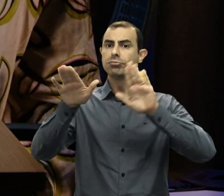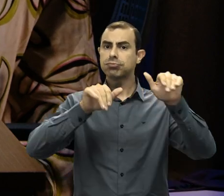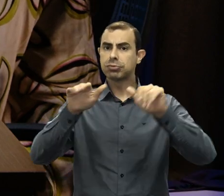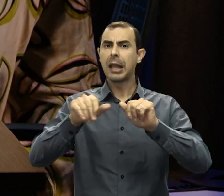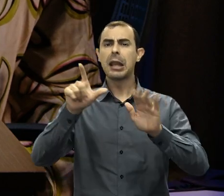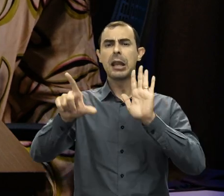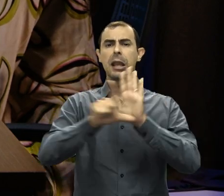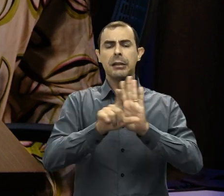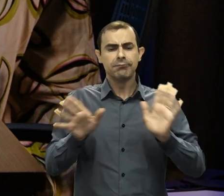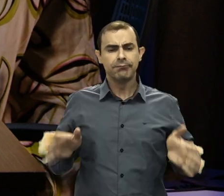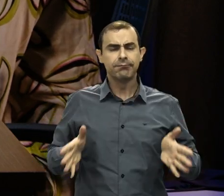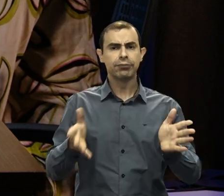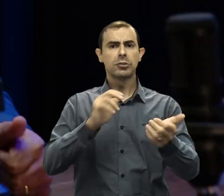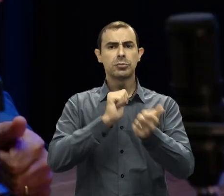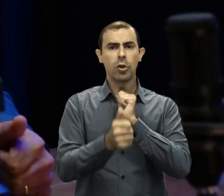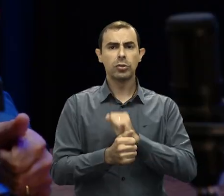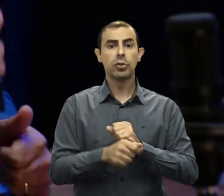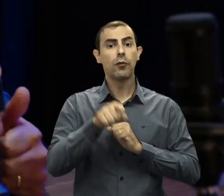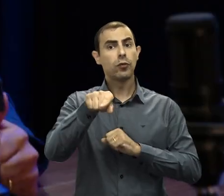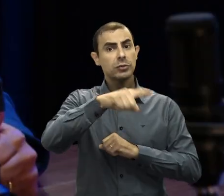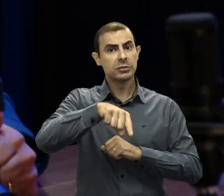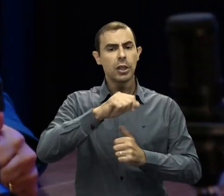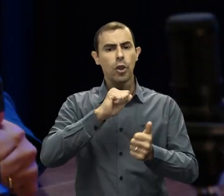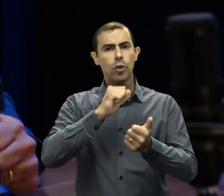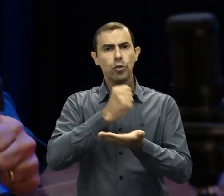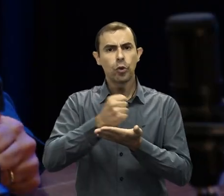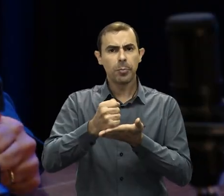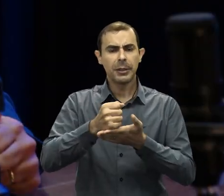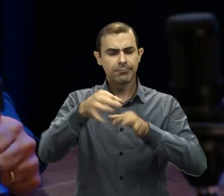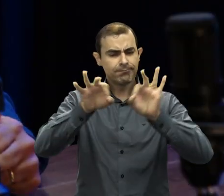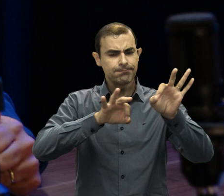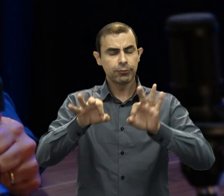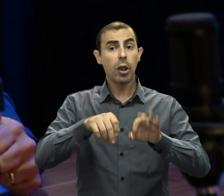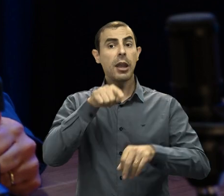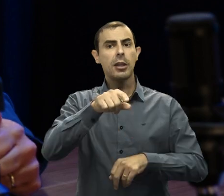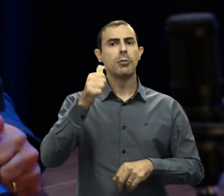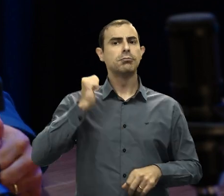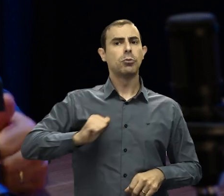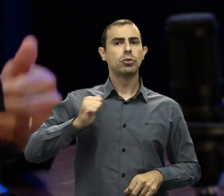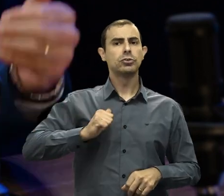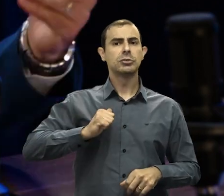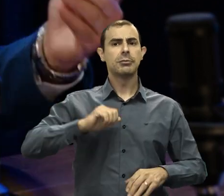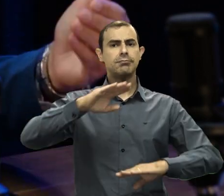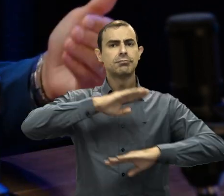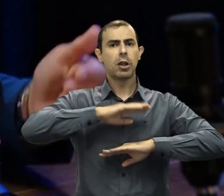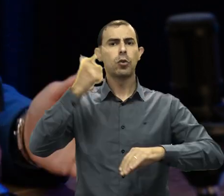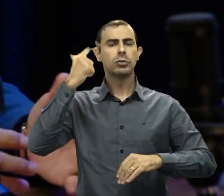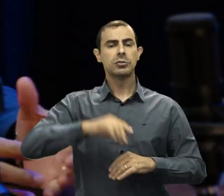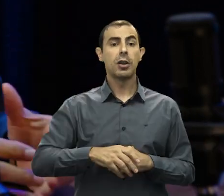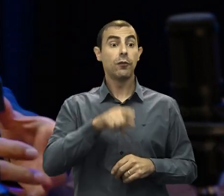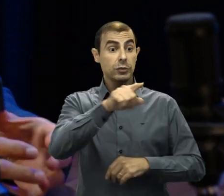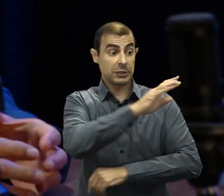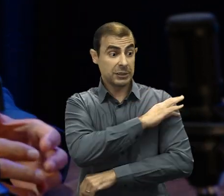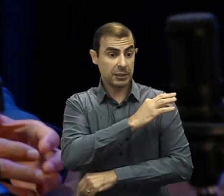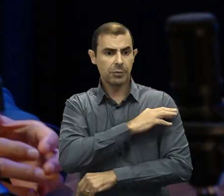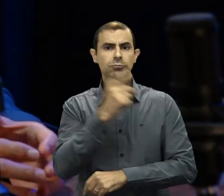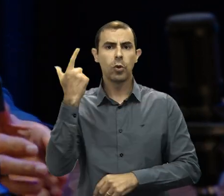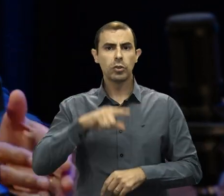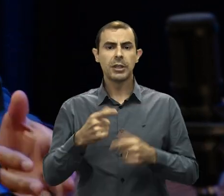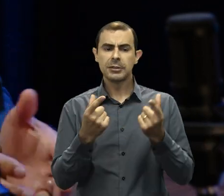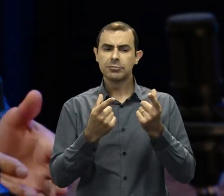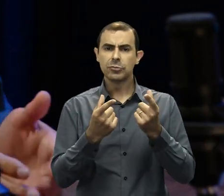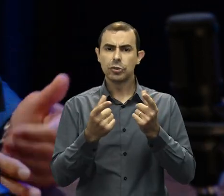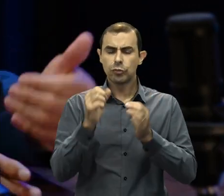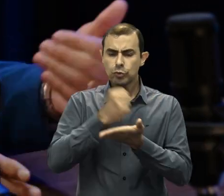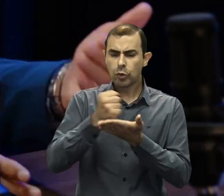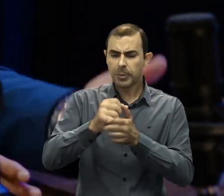lei de incentivo ao esporte, você organizar a documentação do seu atleta para ele receber um Bolsa Atleta, você que é treinador organizar a sua documentação, o